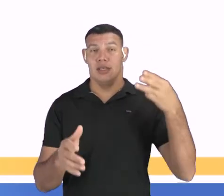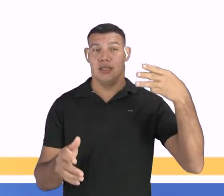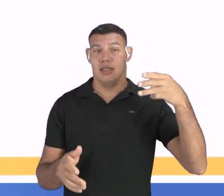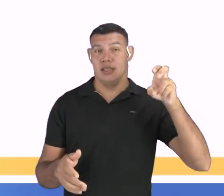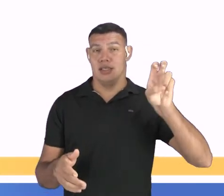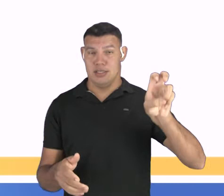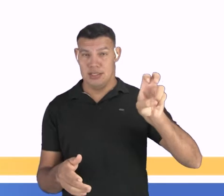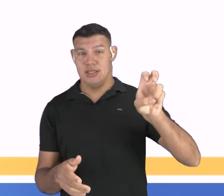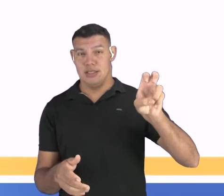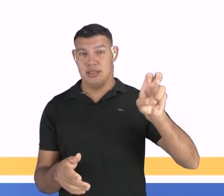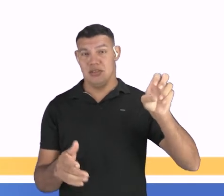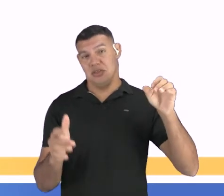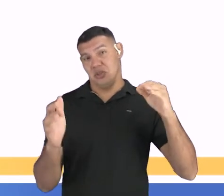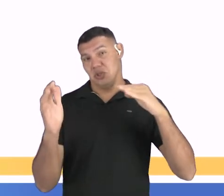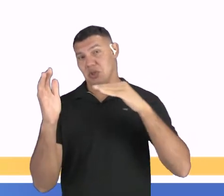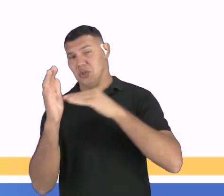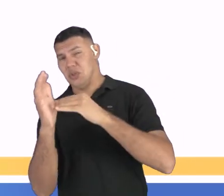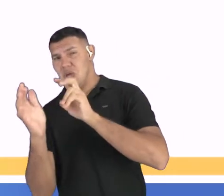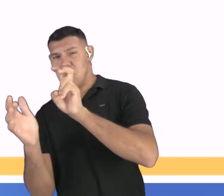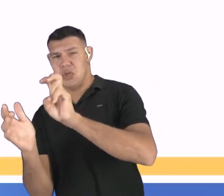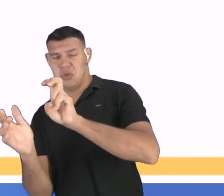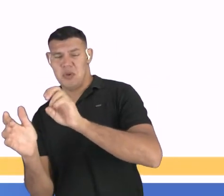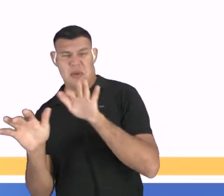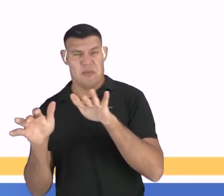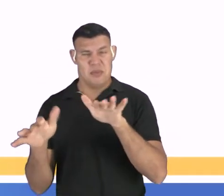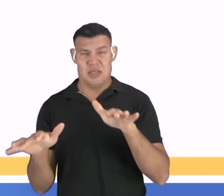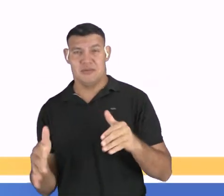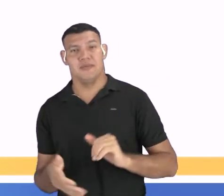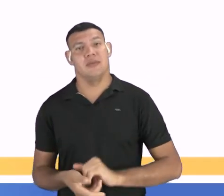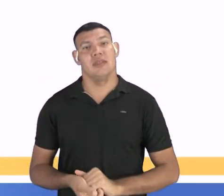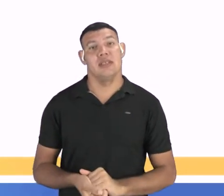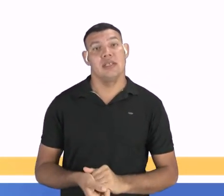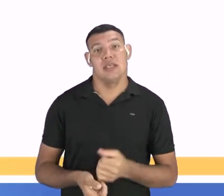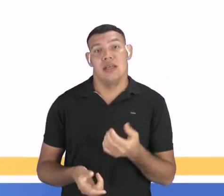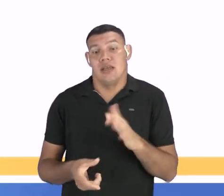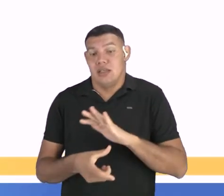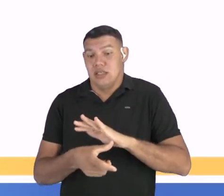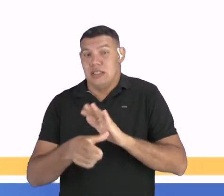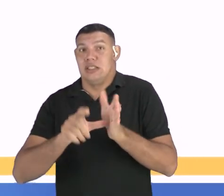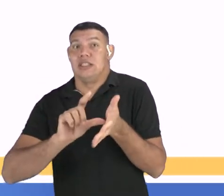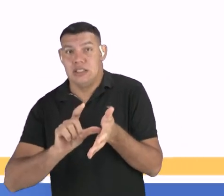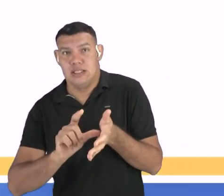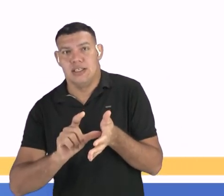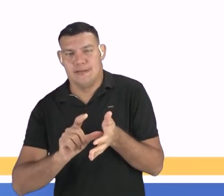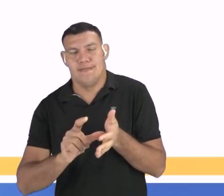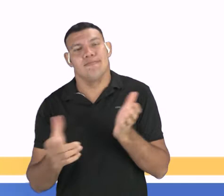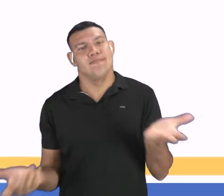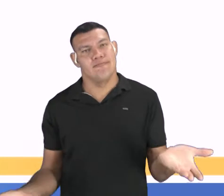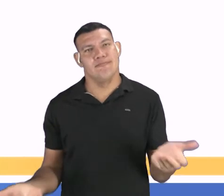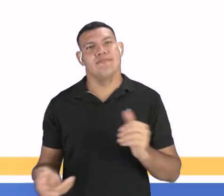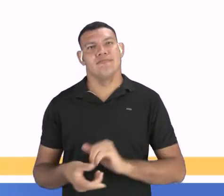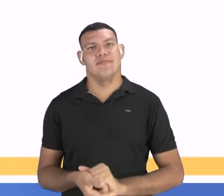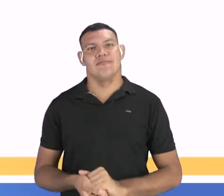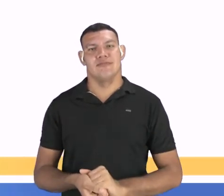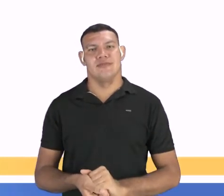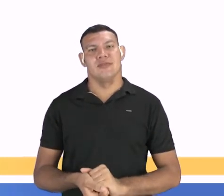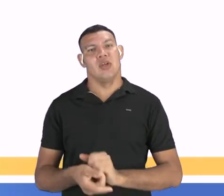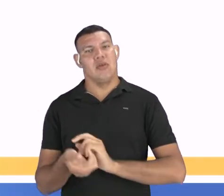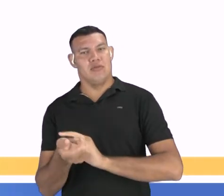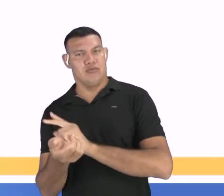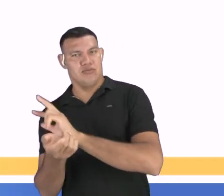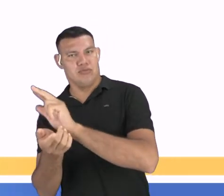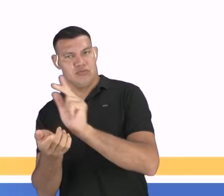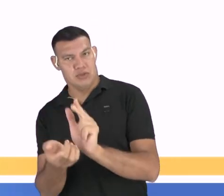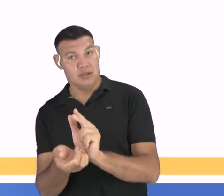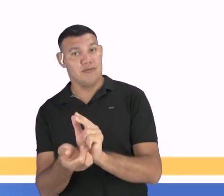o antecessor de 49, né? Ou seja, antecede em uma unidade um múltiplo de